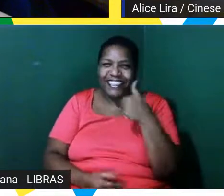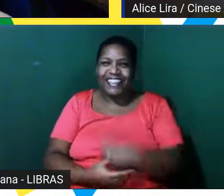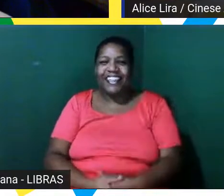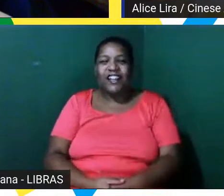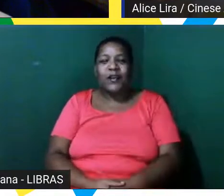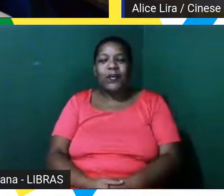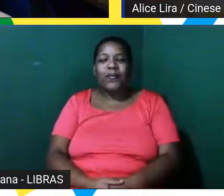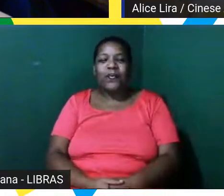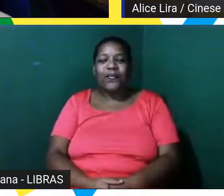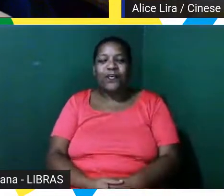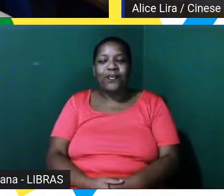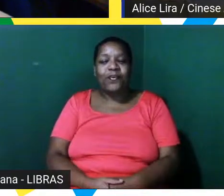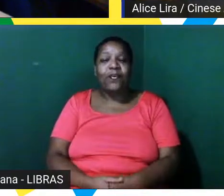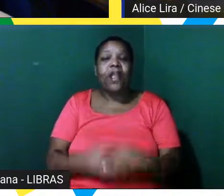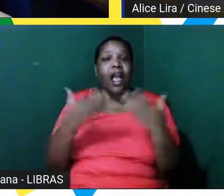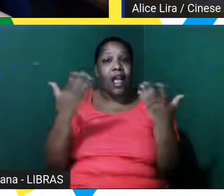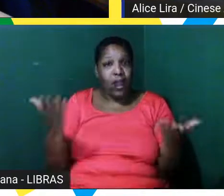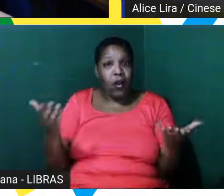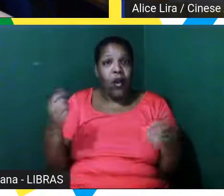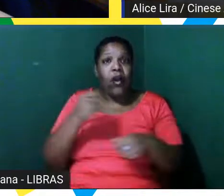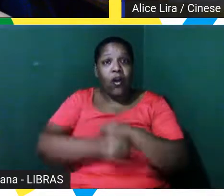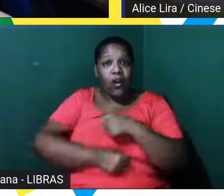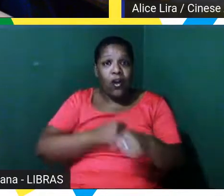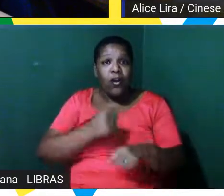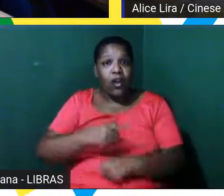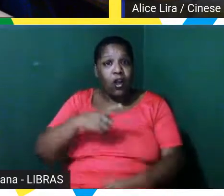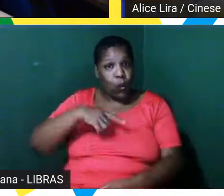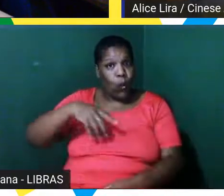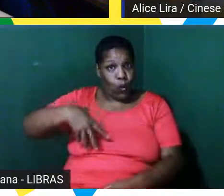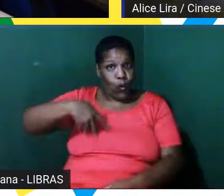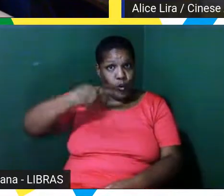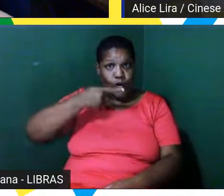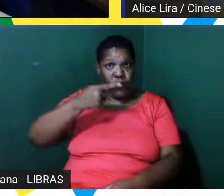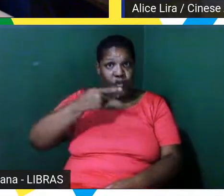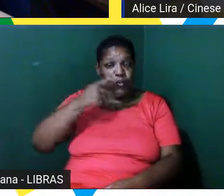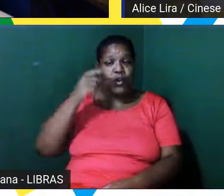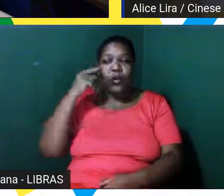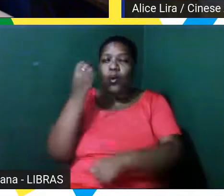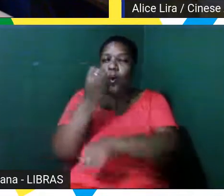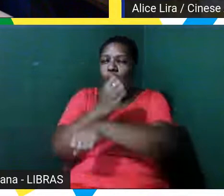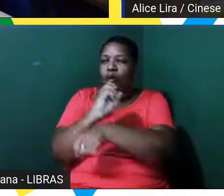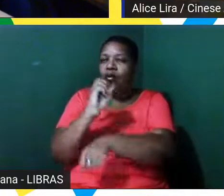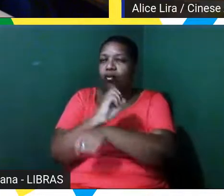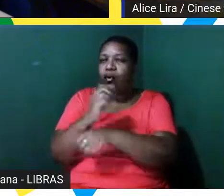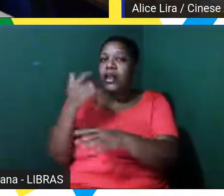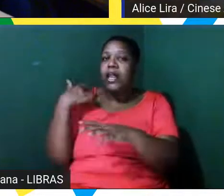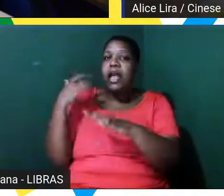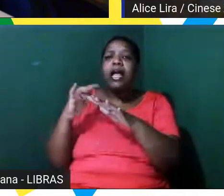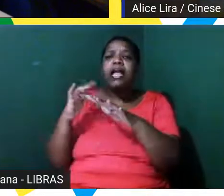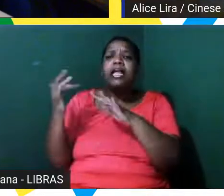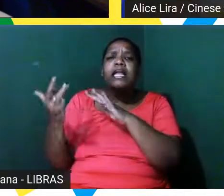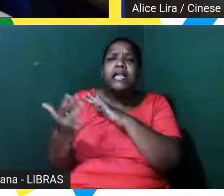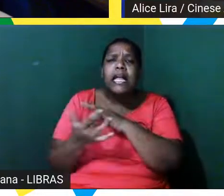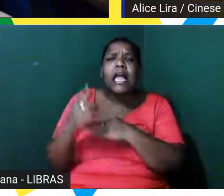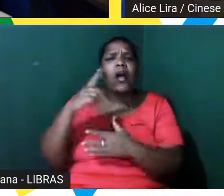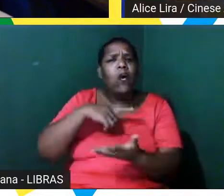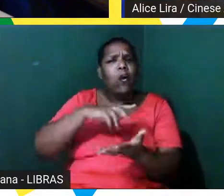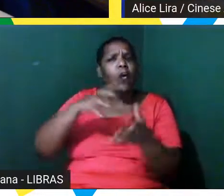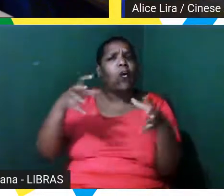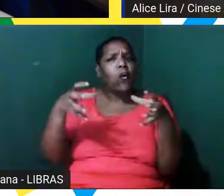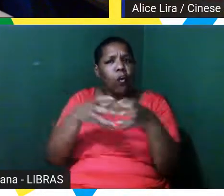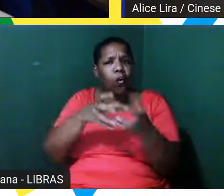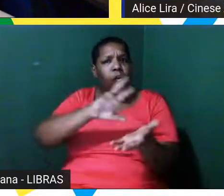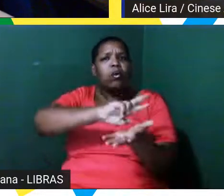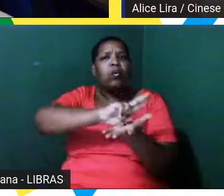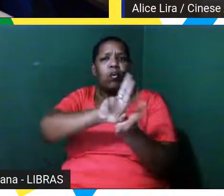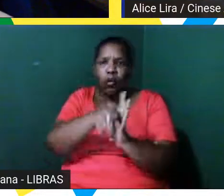e esse ano a gente tem o orgulho de dizer então que o nosso ciclo de oficinas ele está sendo construído por uma equipe plural né a gente tem